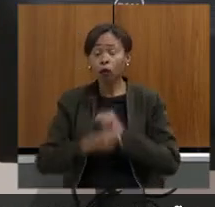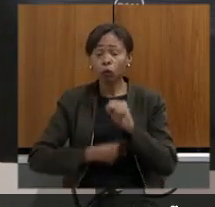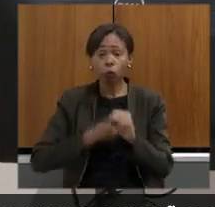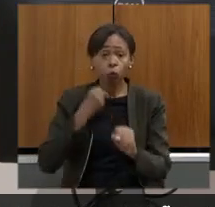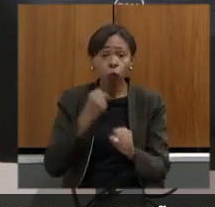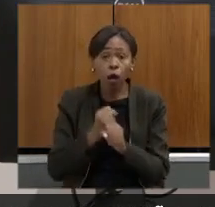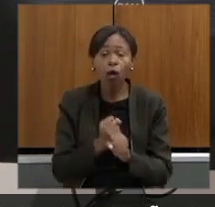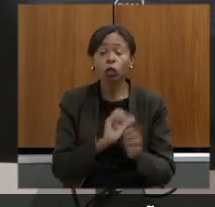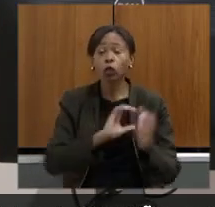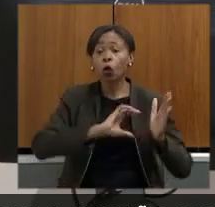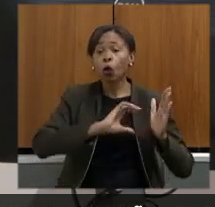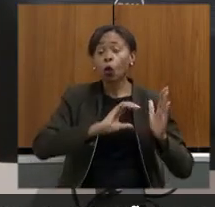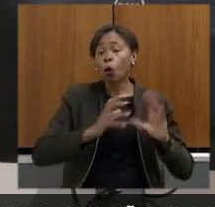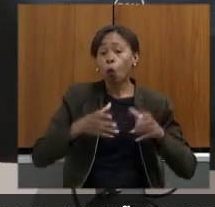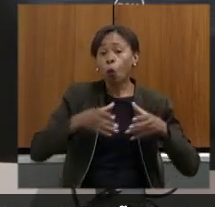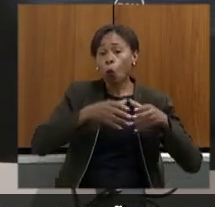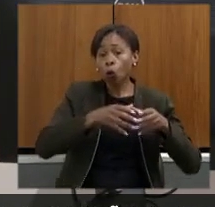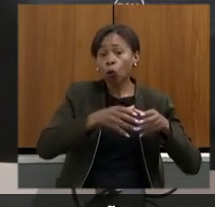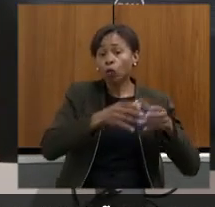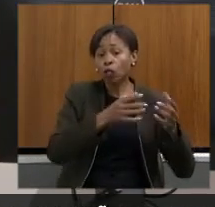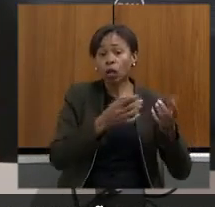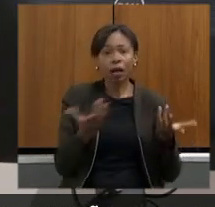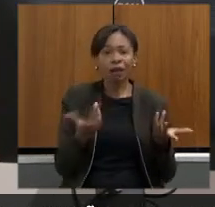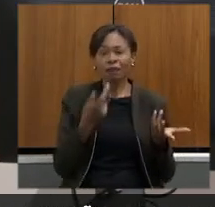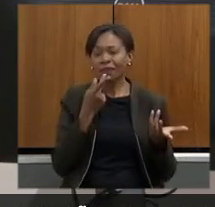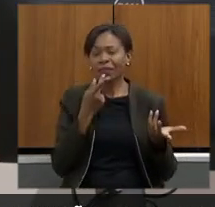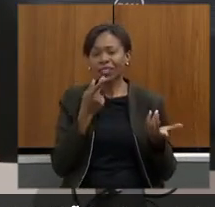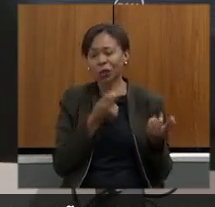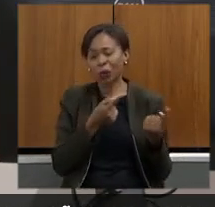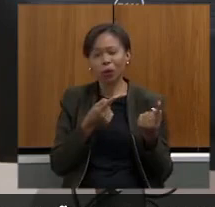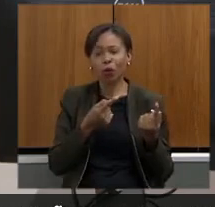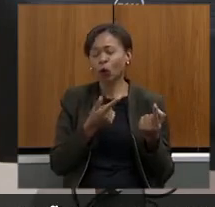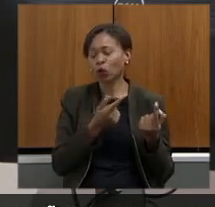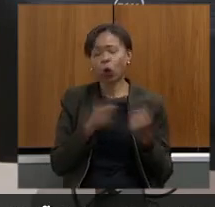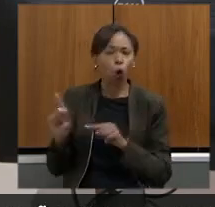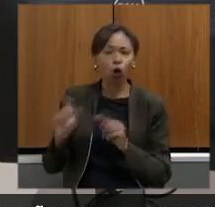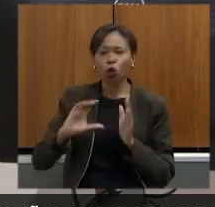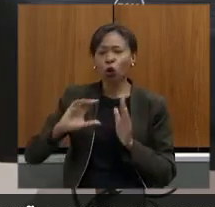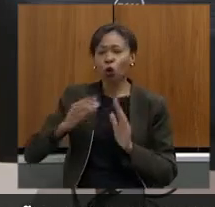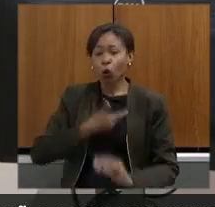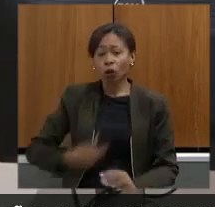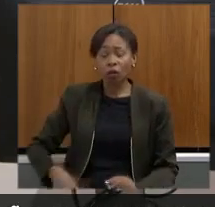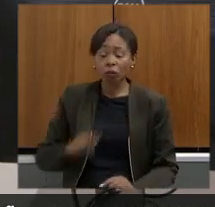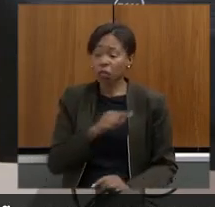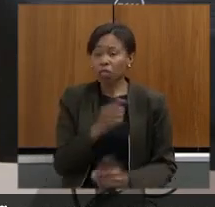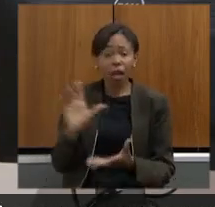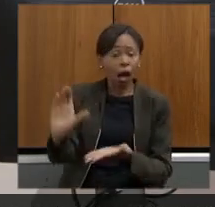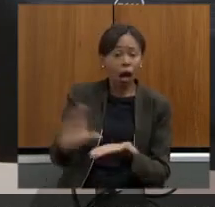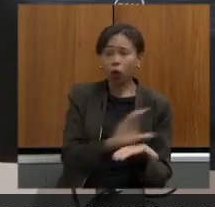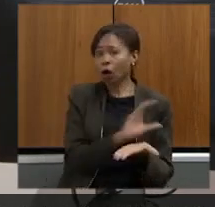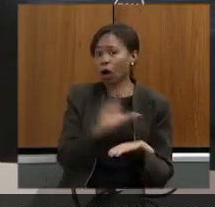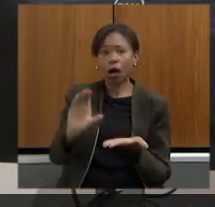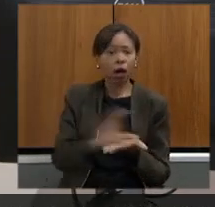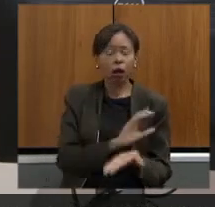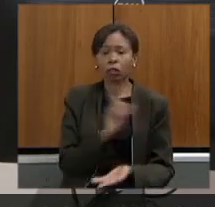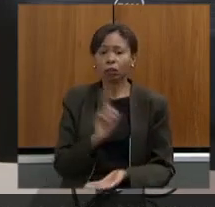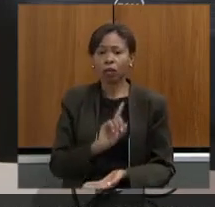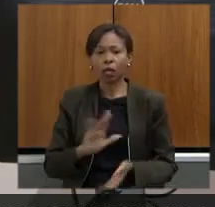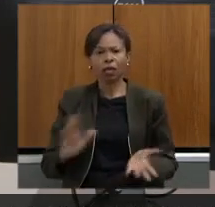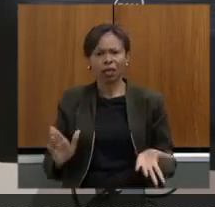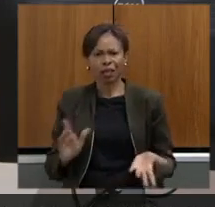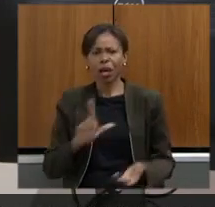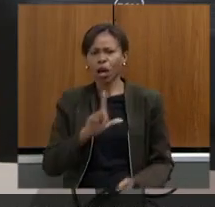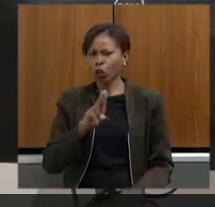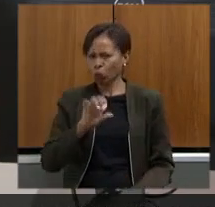anos ao posição não recebia Luiza sabe do Choro os dentes aqui e eles não tem dó não